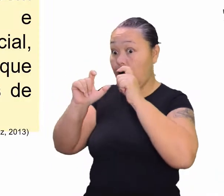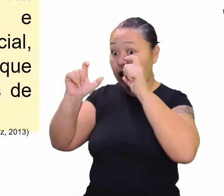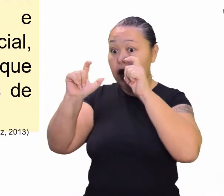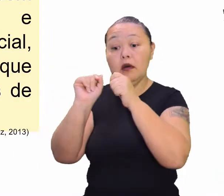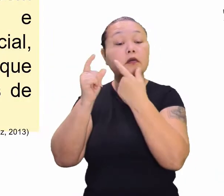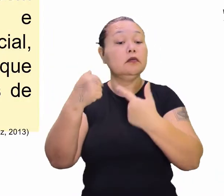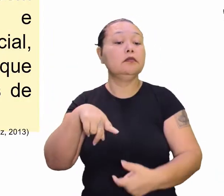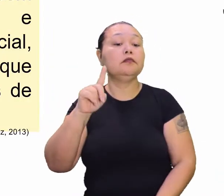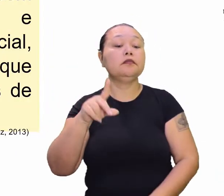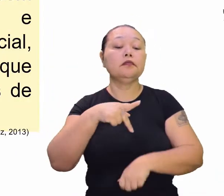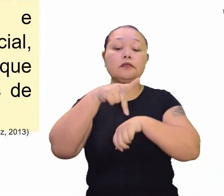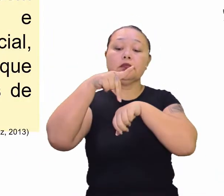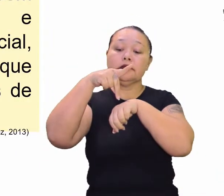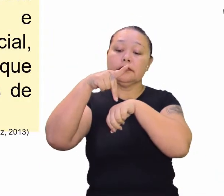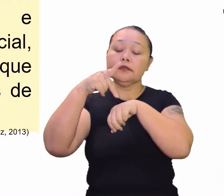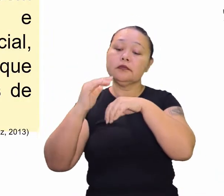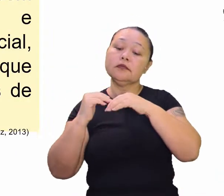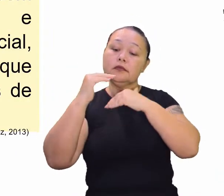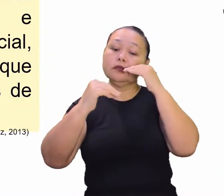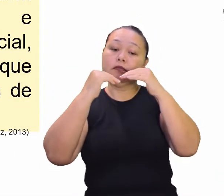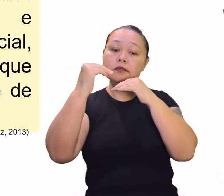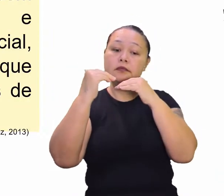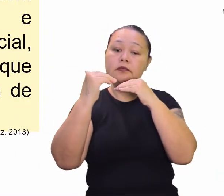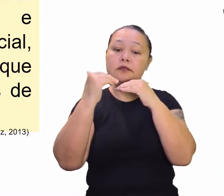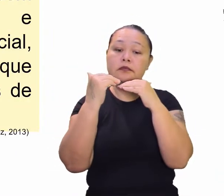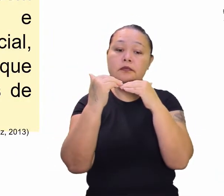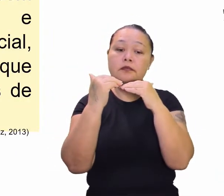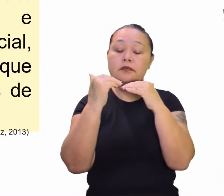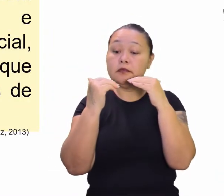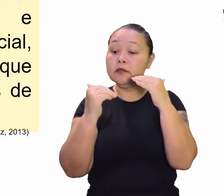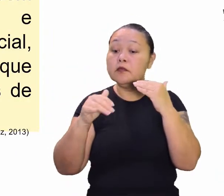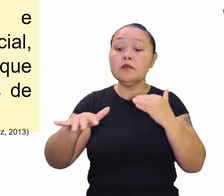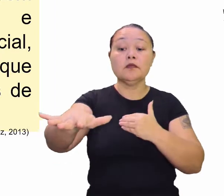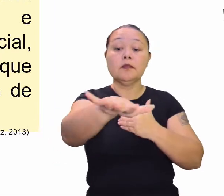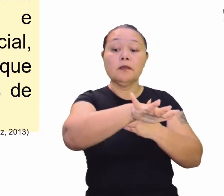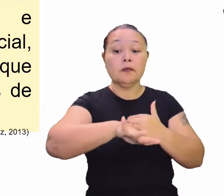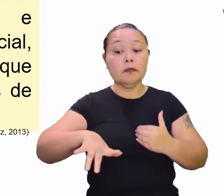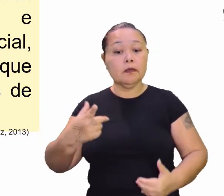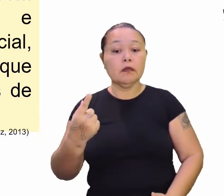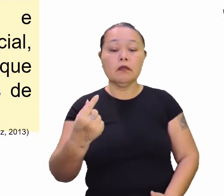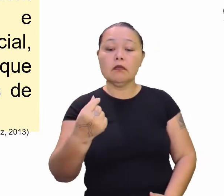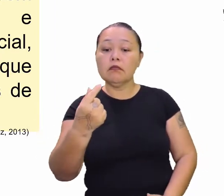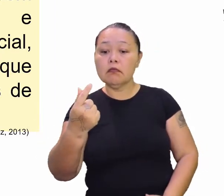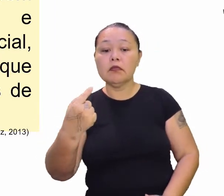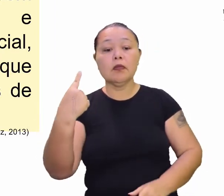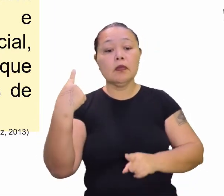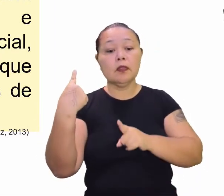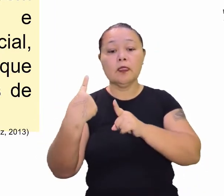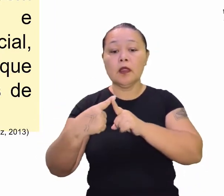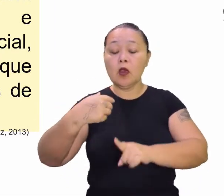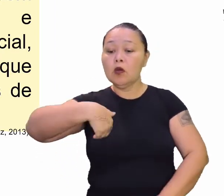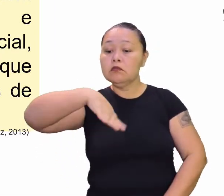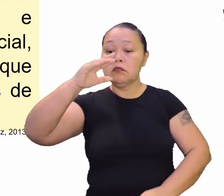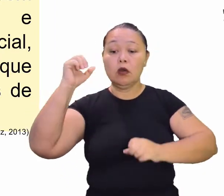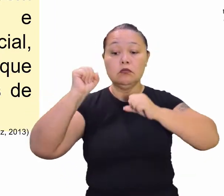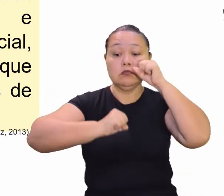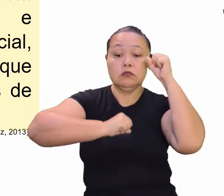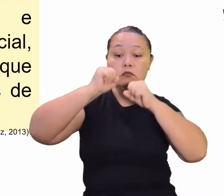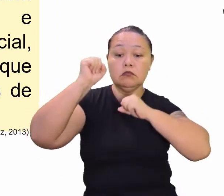País desenvolvido são aqueles que, no plano econômico, se destacam pelo alto grau